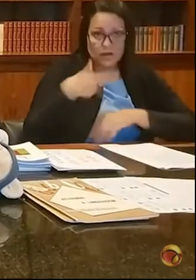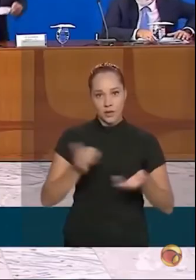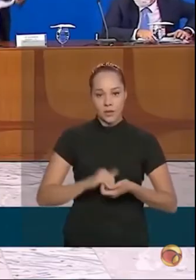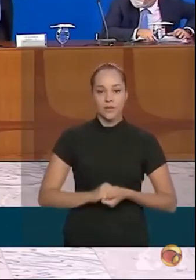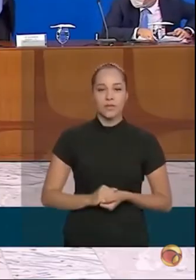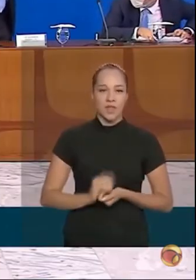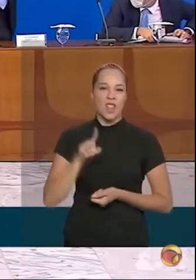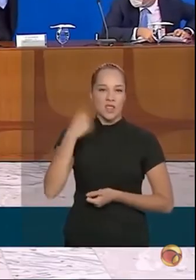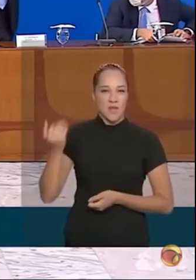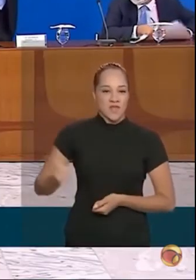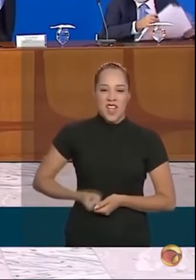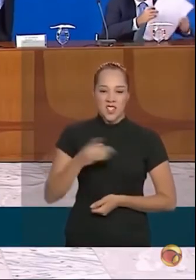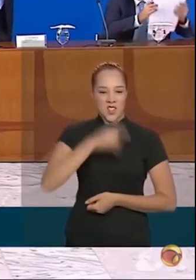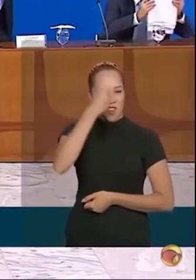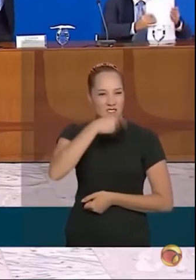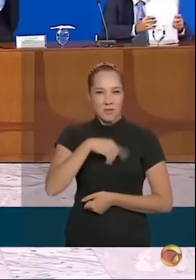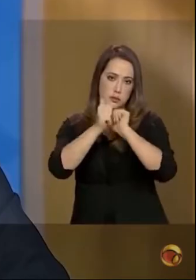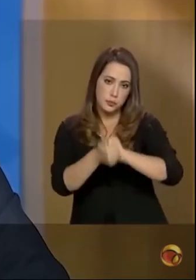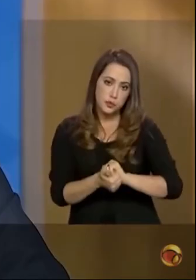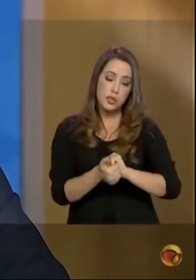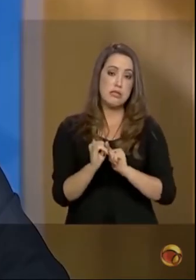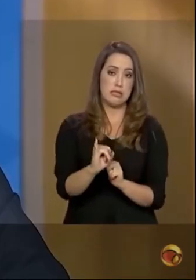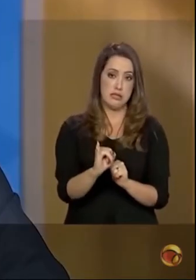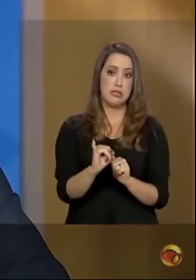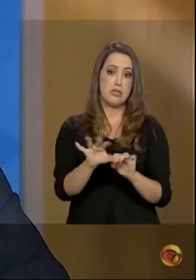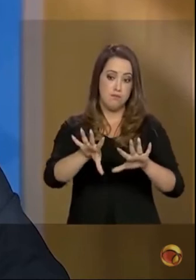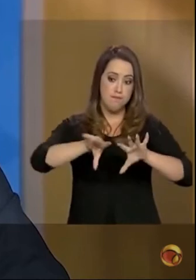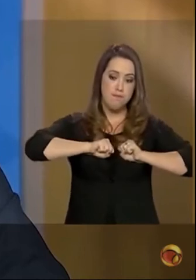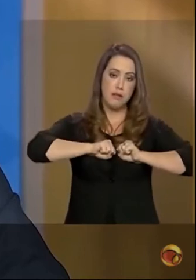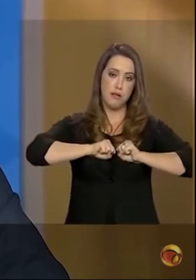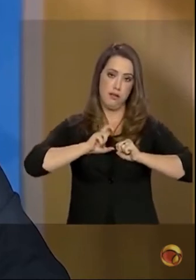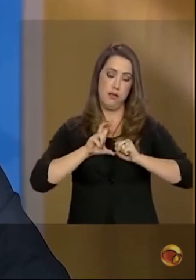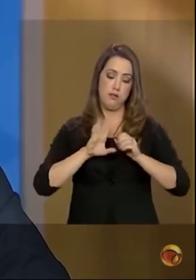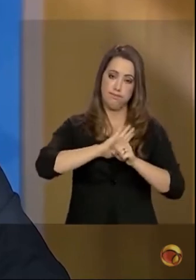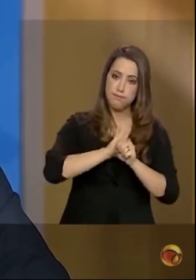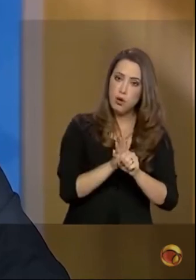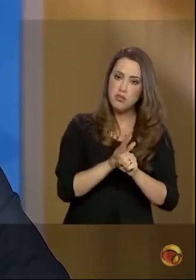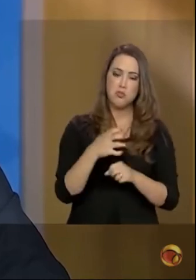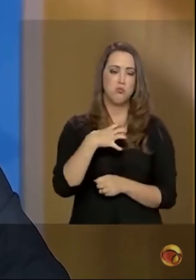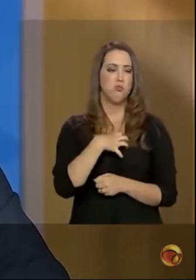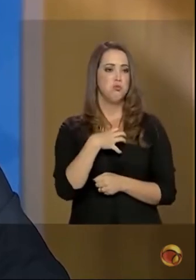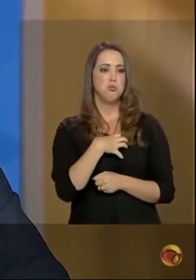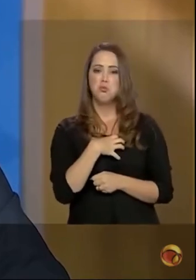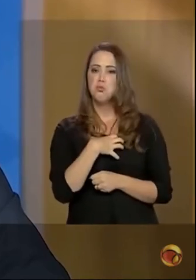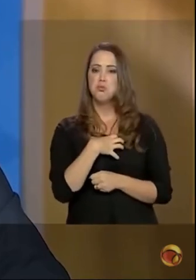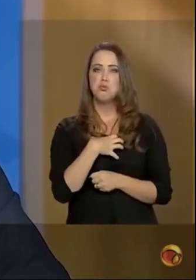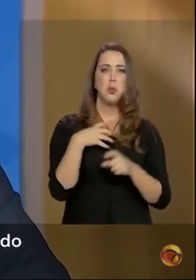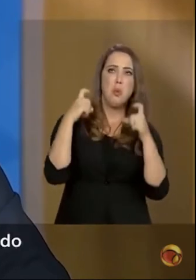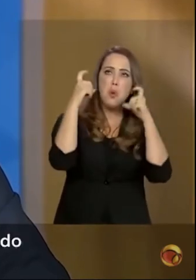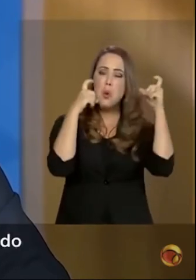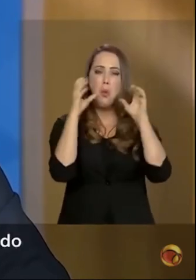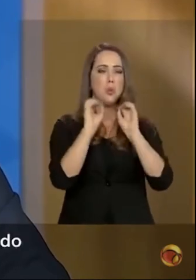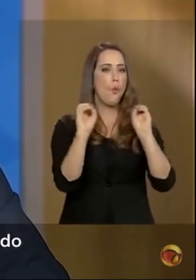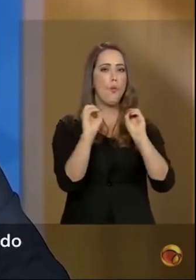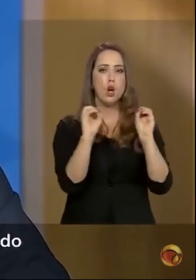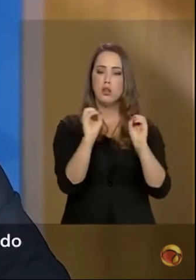falando para não vai ser uma gripezinha que vai me entregar só ficava fosse contaminado pelo vírus não precisaria me preocupar com